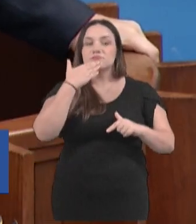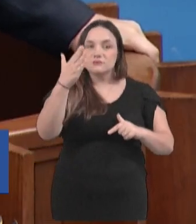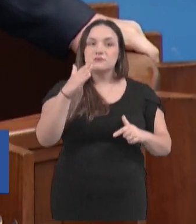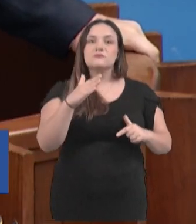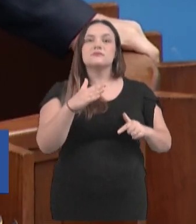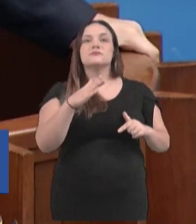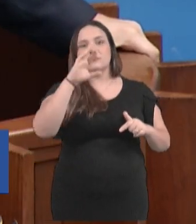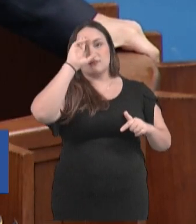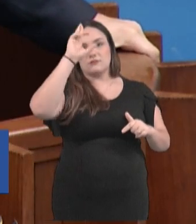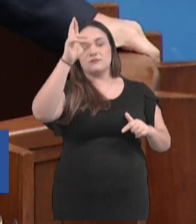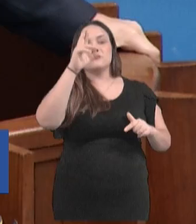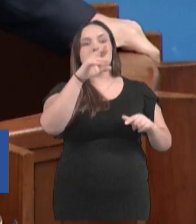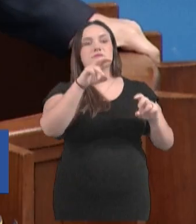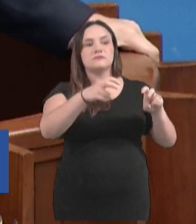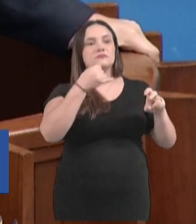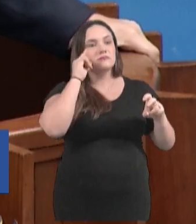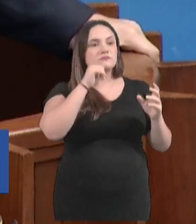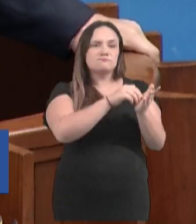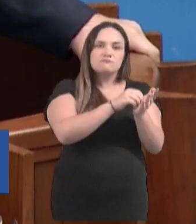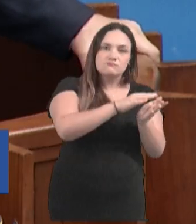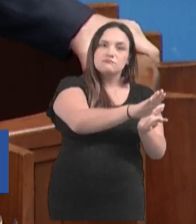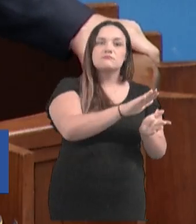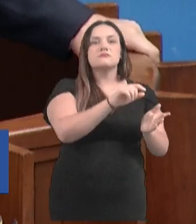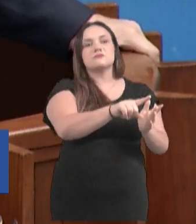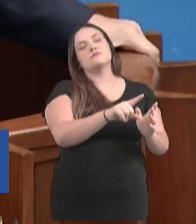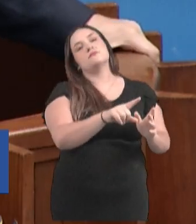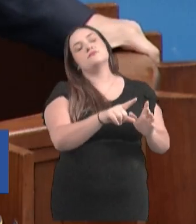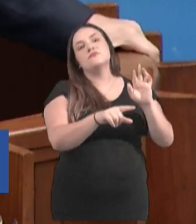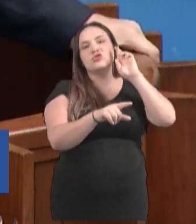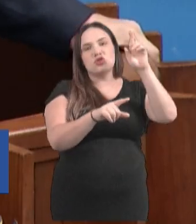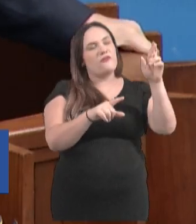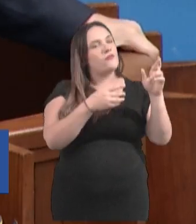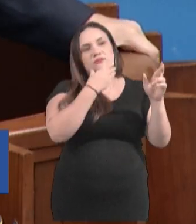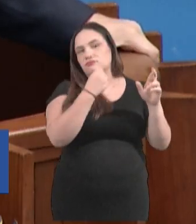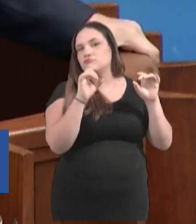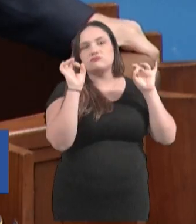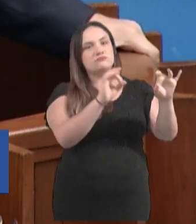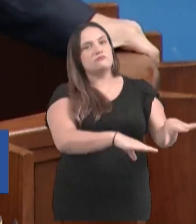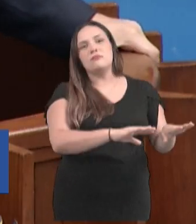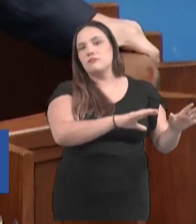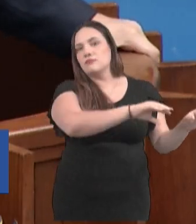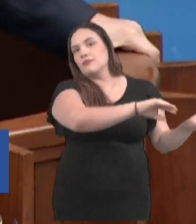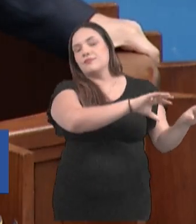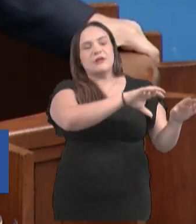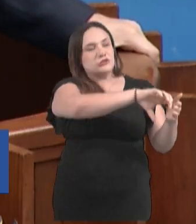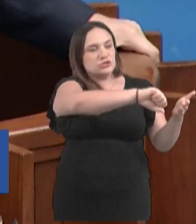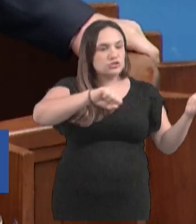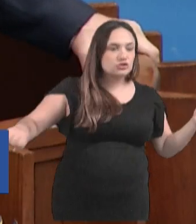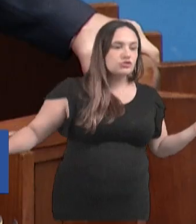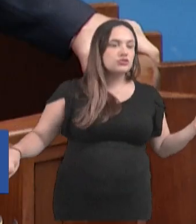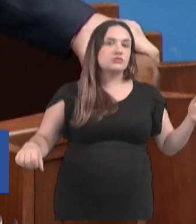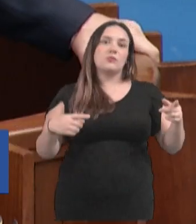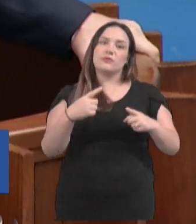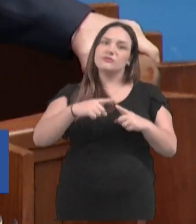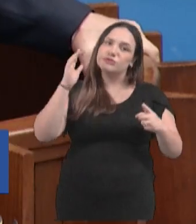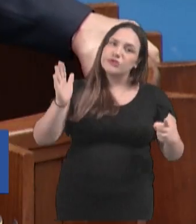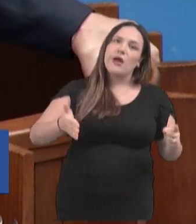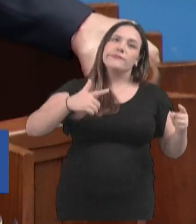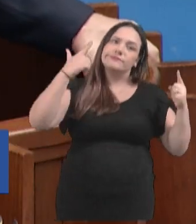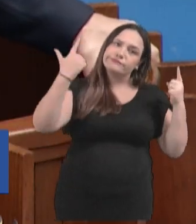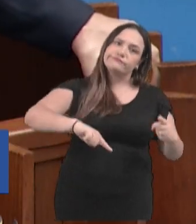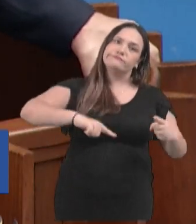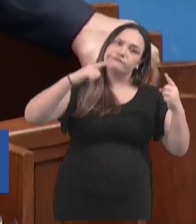a desapropriação desta fazenda, né, que é reincidente, que já